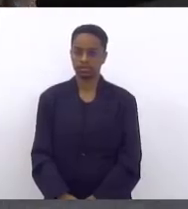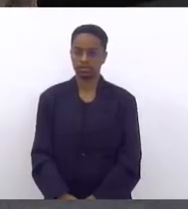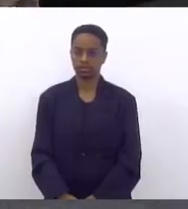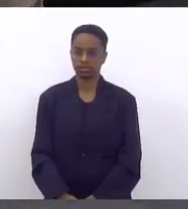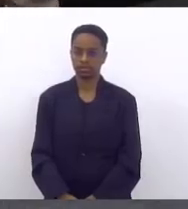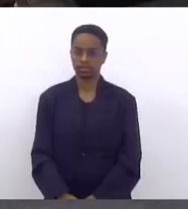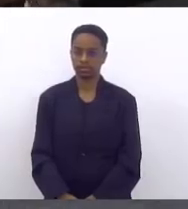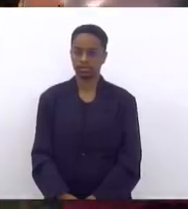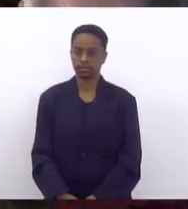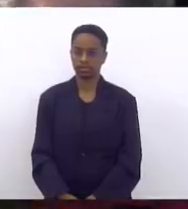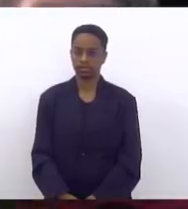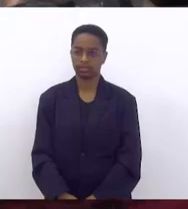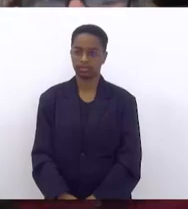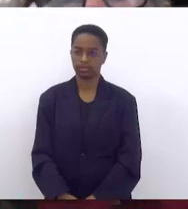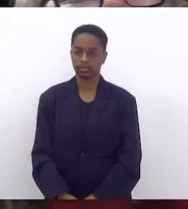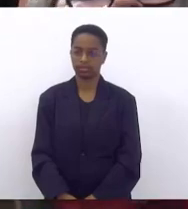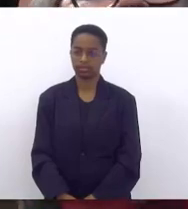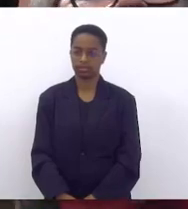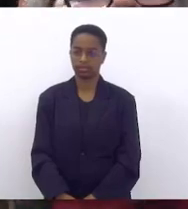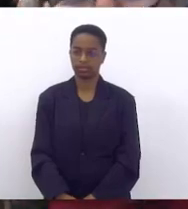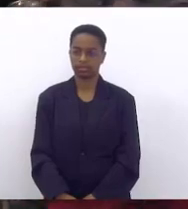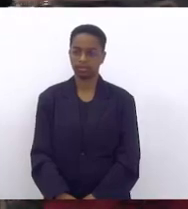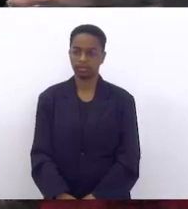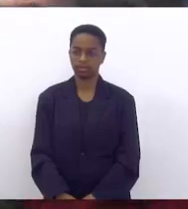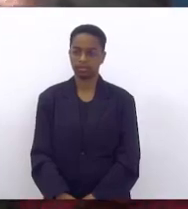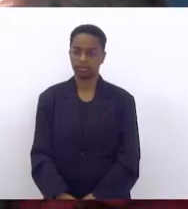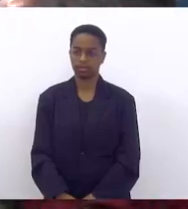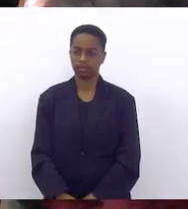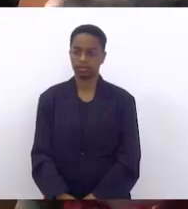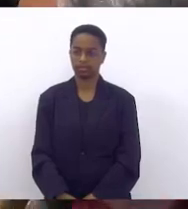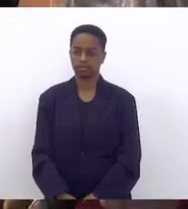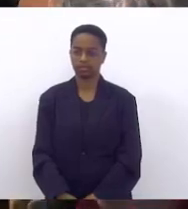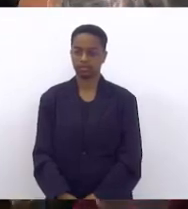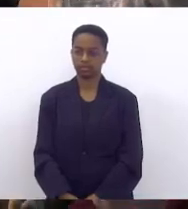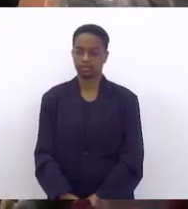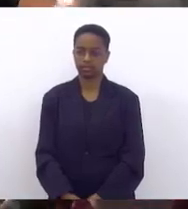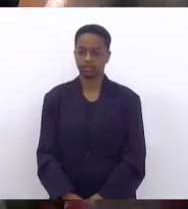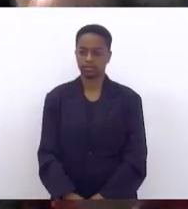levar. Depois me manda essa foto que eu vou mandar pro governador já no zap.